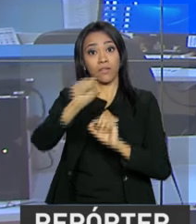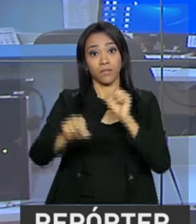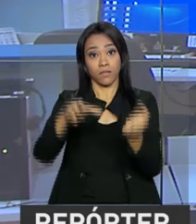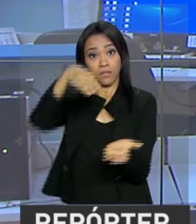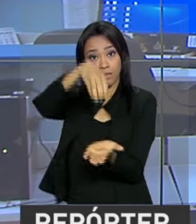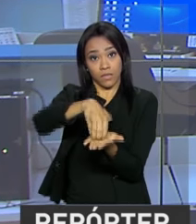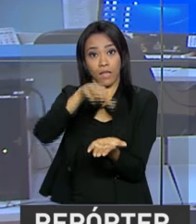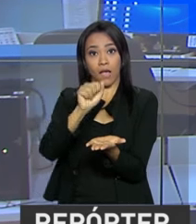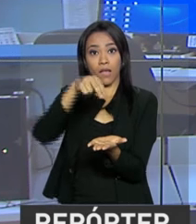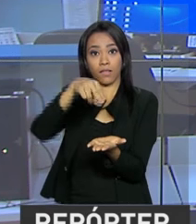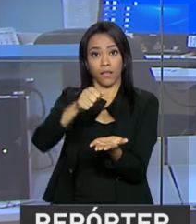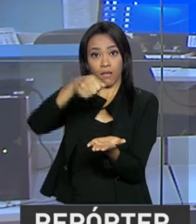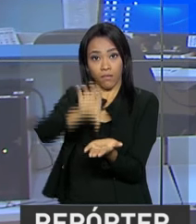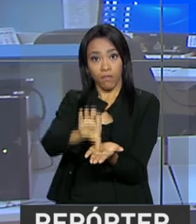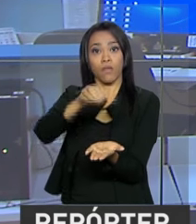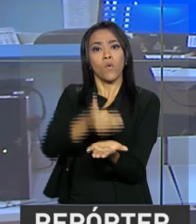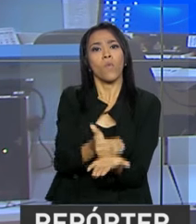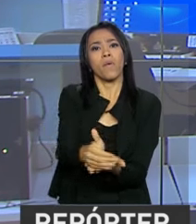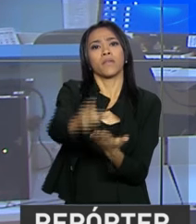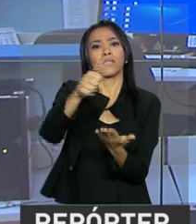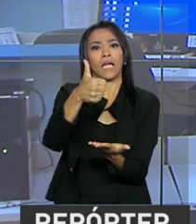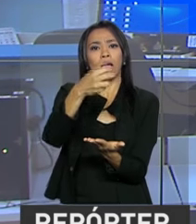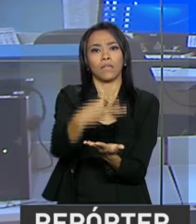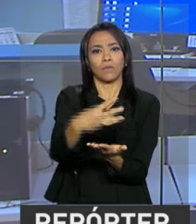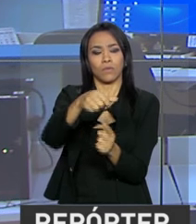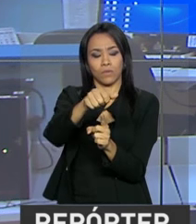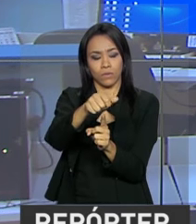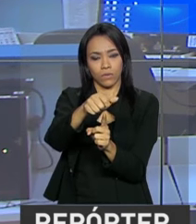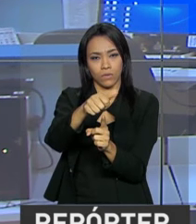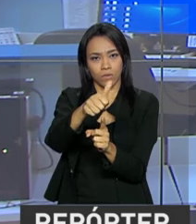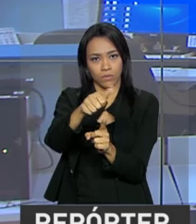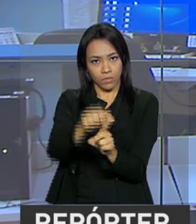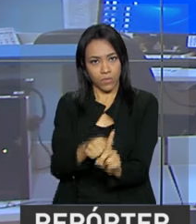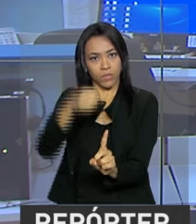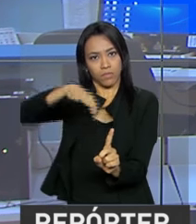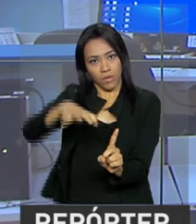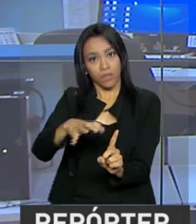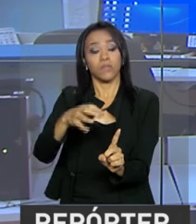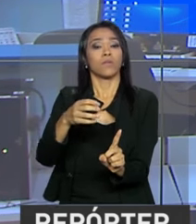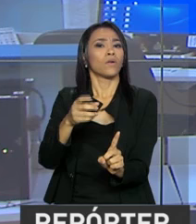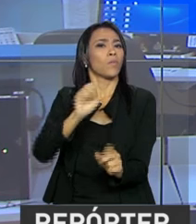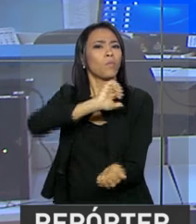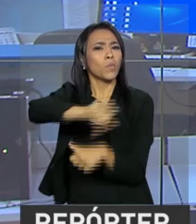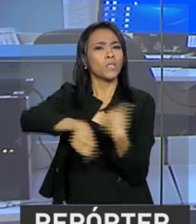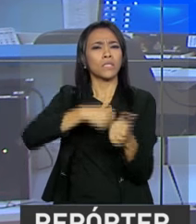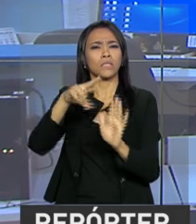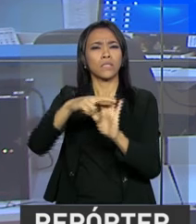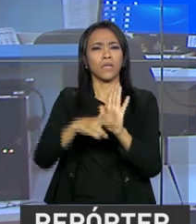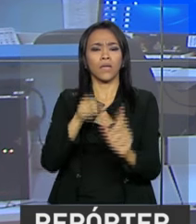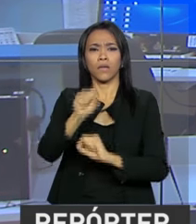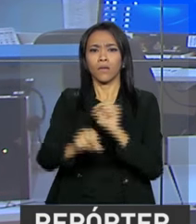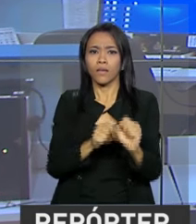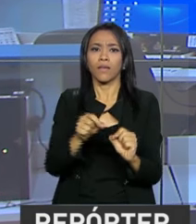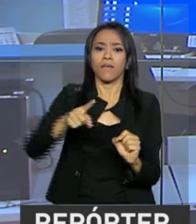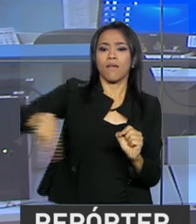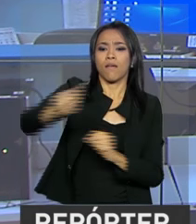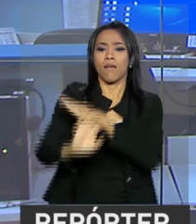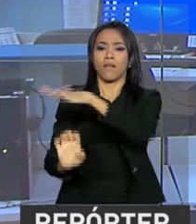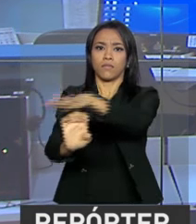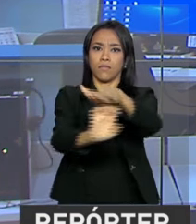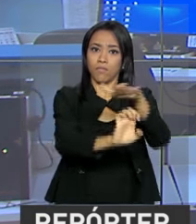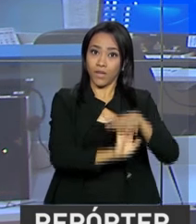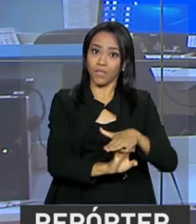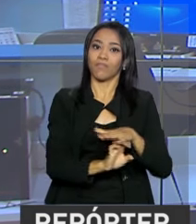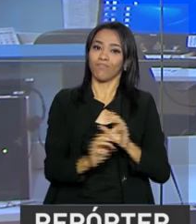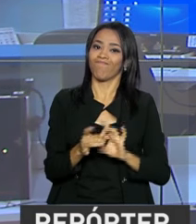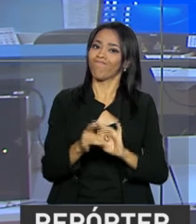Civil começam a valer em 14 de Março entre as mudanças está a permissão para que as empresas passem